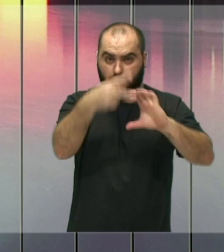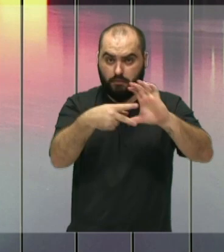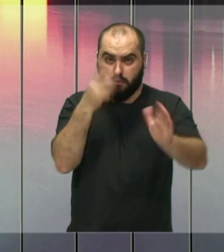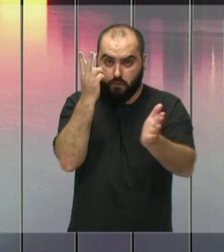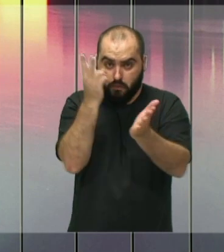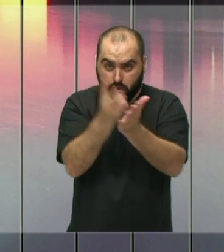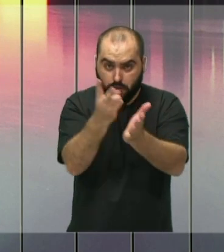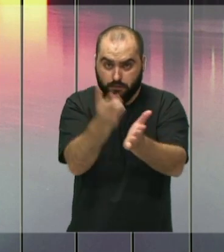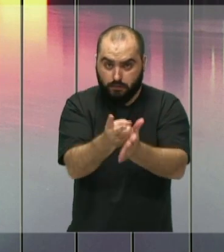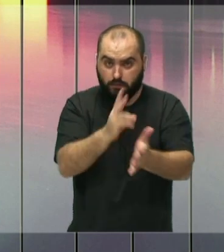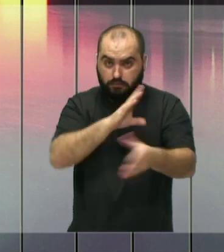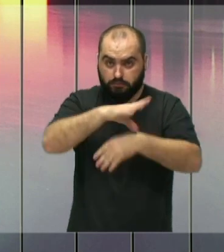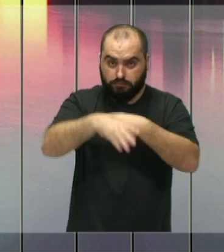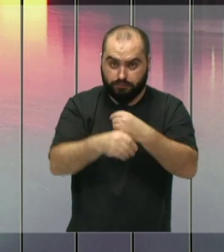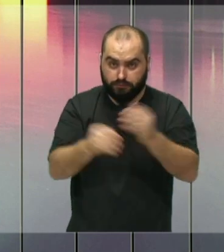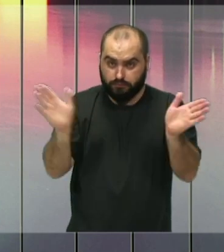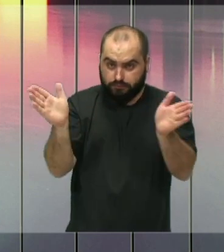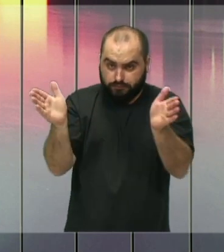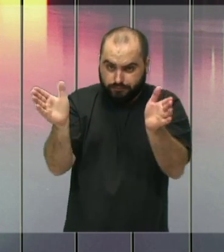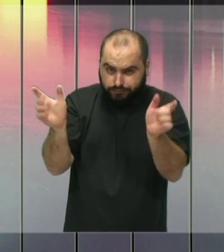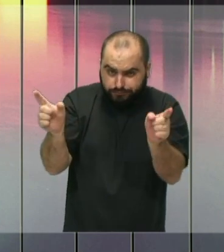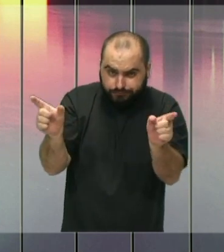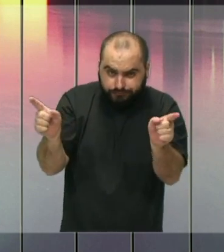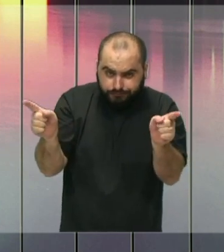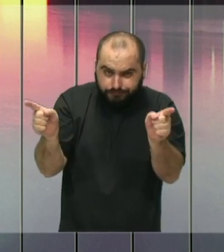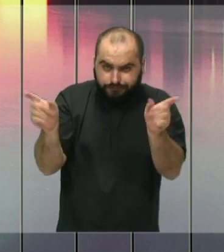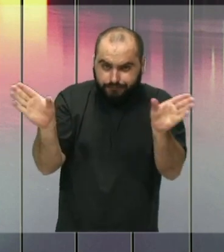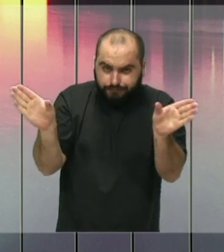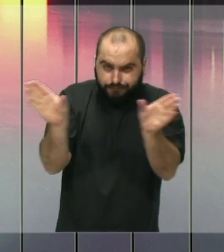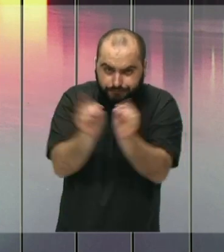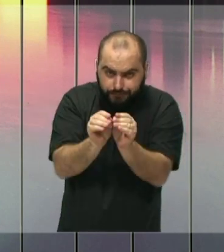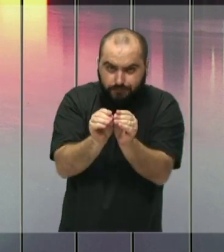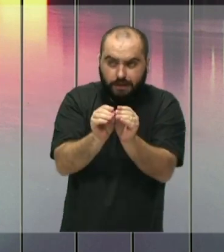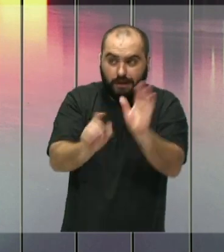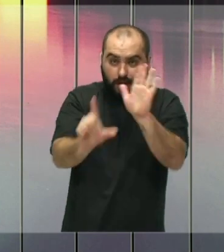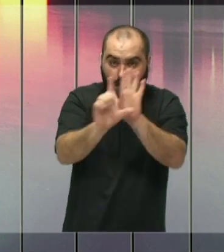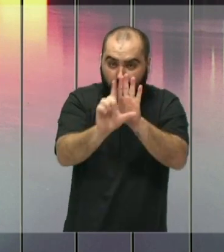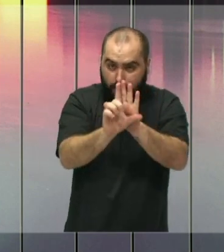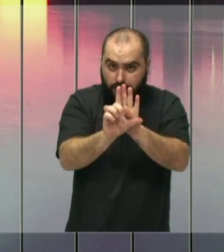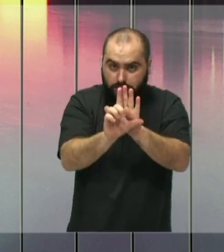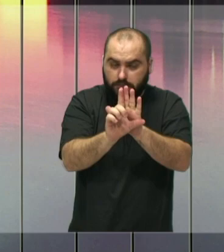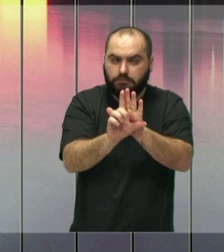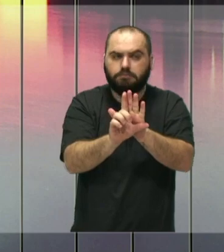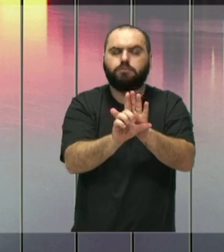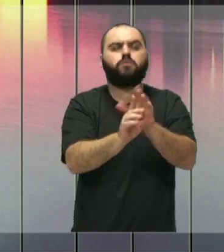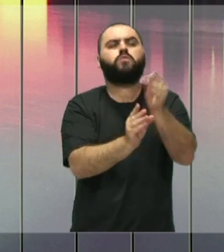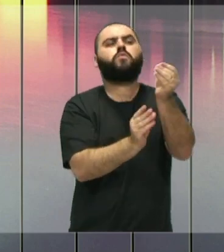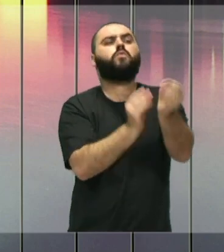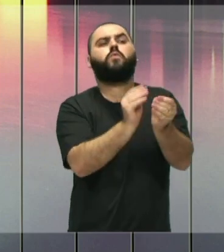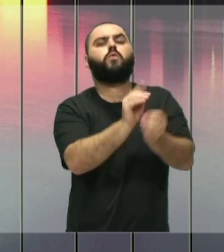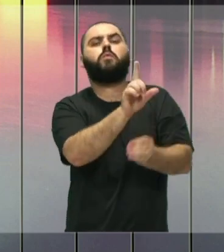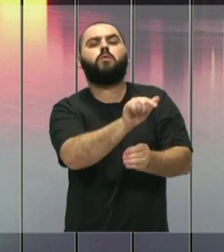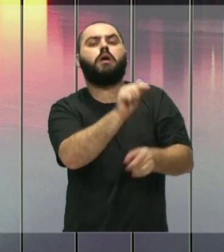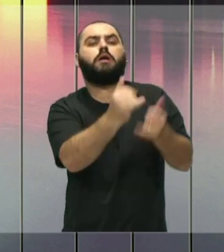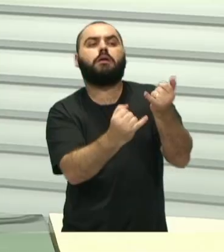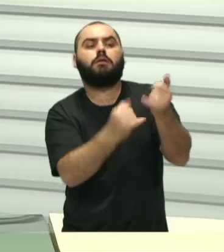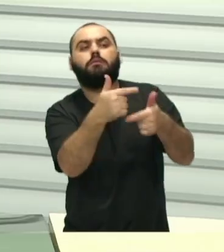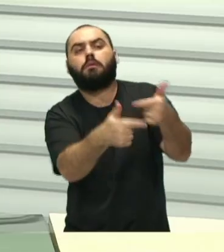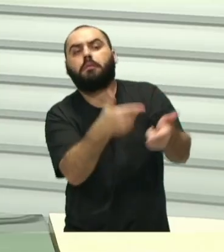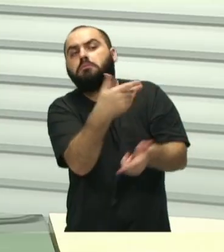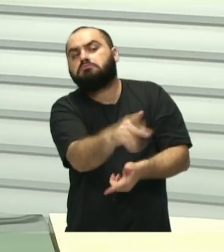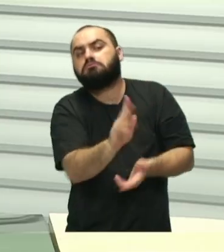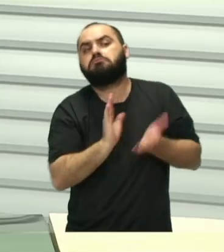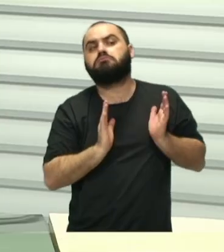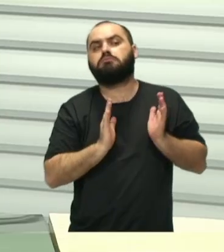aqui de Itajaí Como que funciona esse trabalho e qual o impacto não sofre legislativo ou mais para a sociedade que que busca a legislação